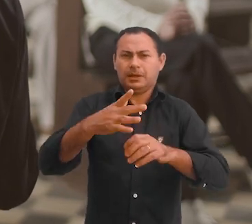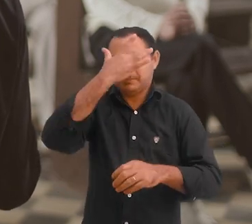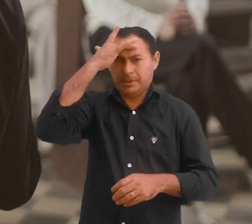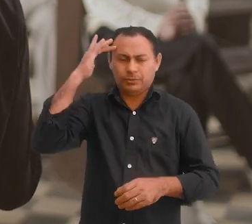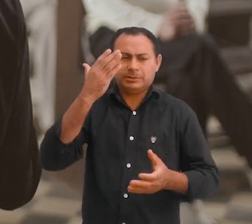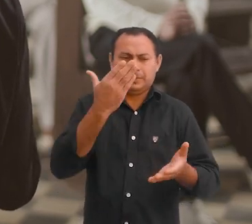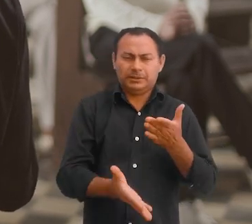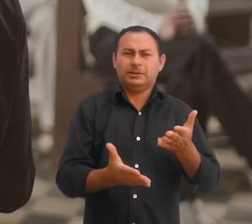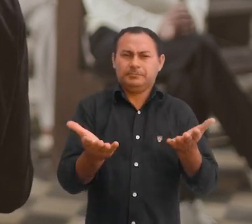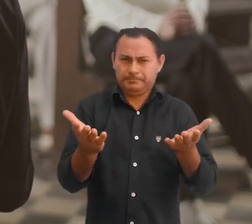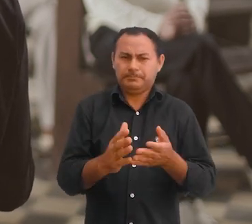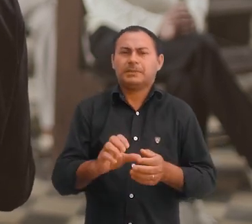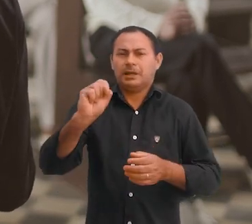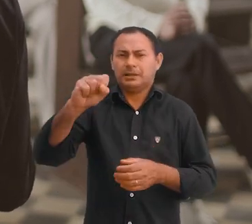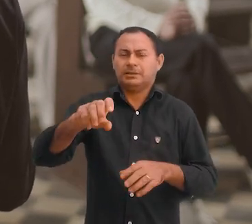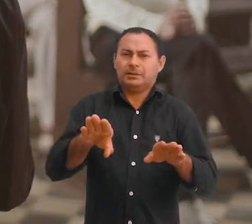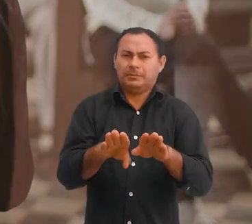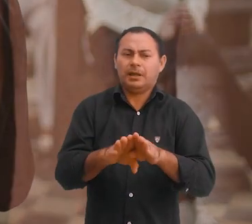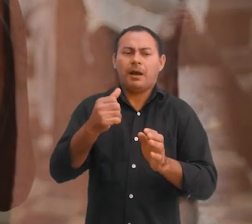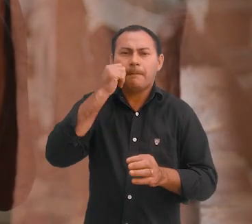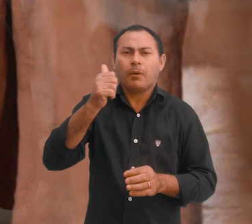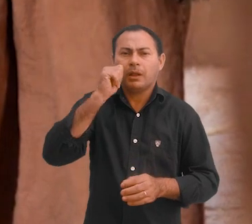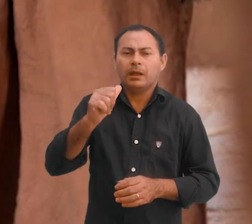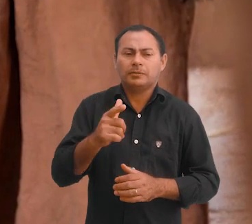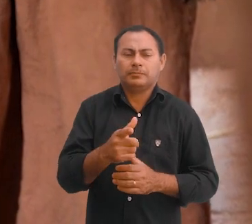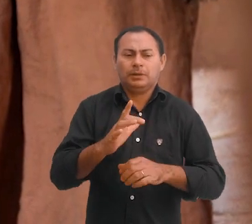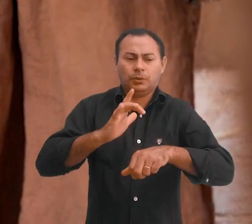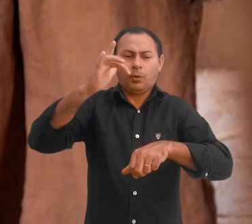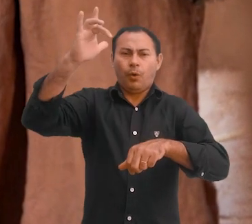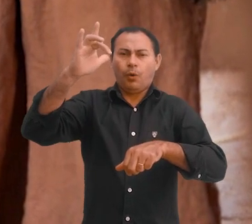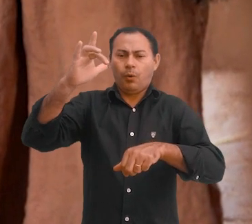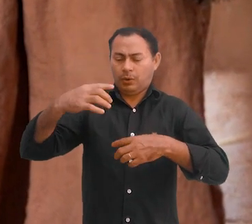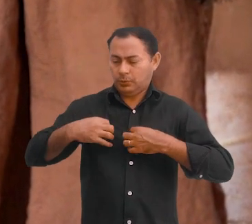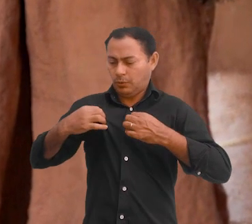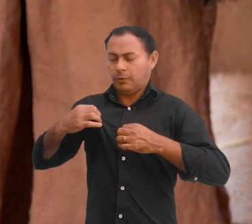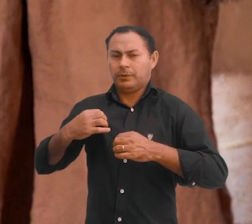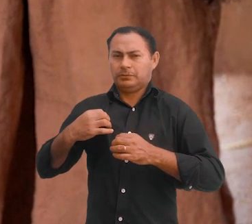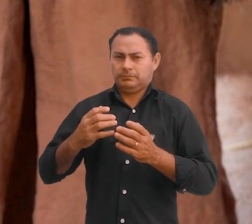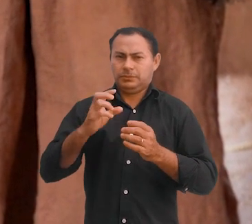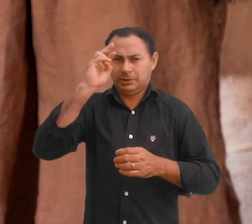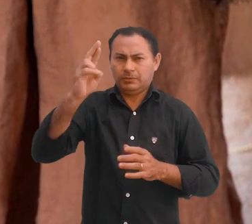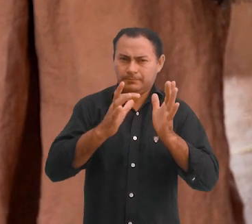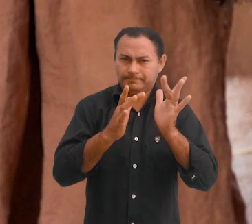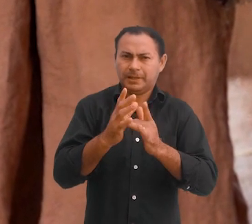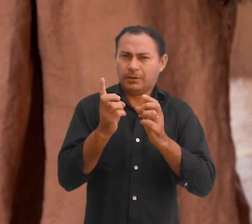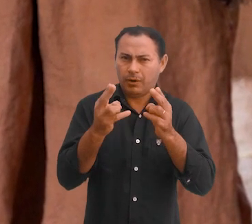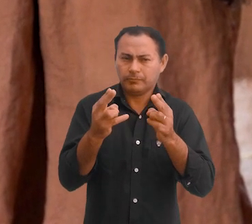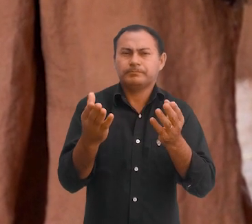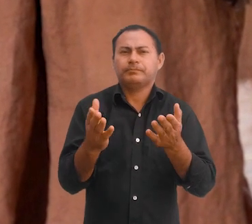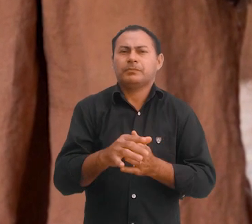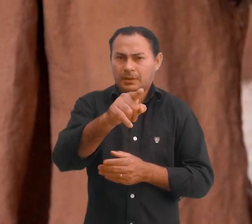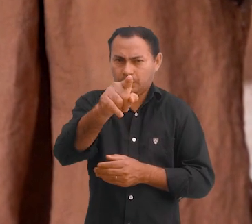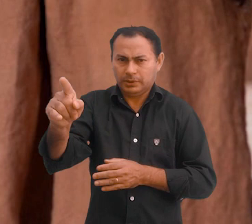para ministrar às pessoas perdidas, assim como essa mulher que tocou a orla do manto do Senhor